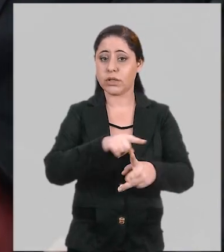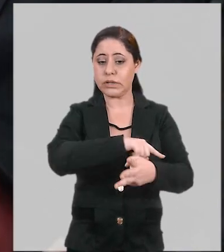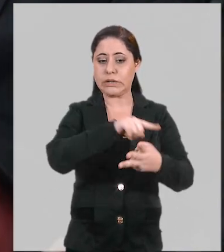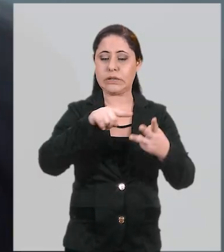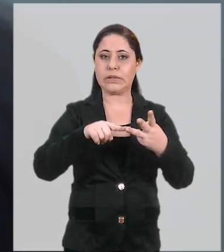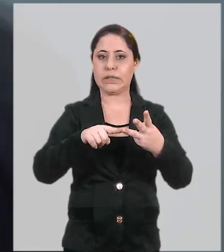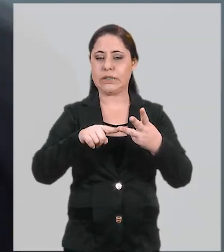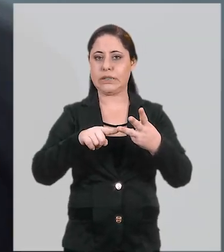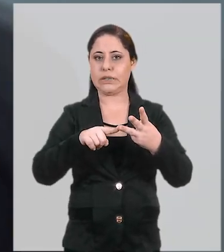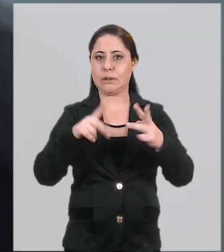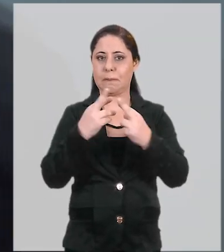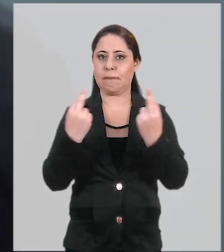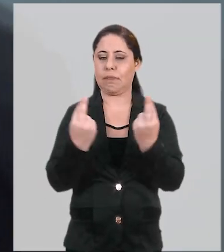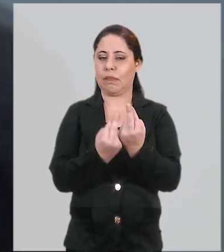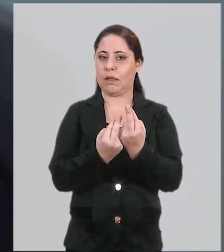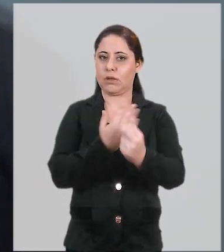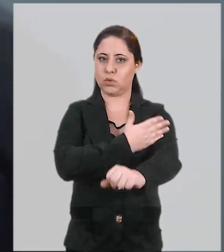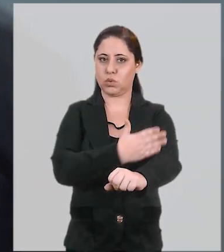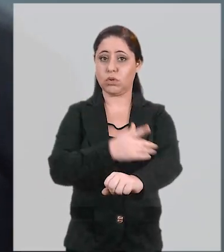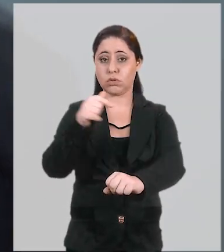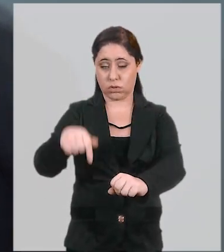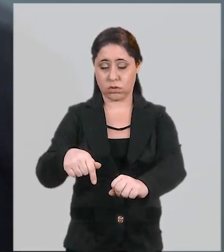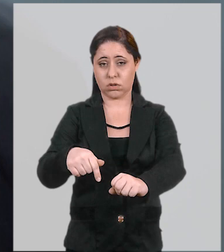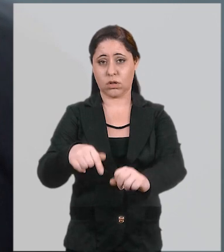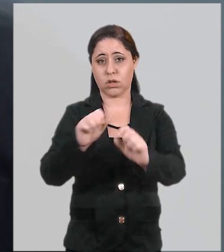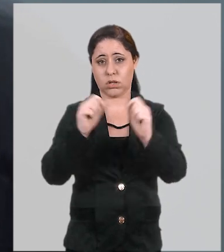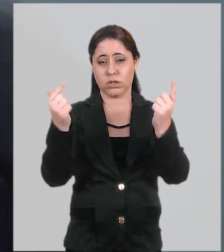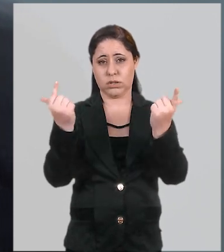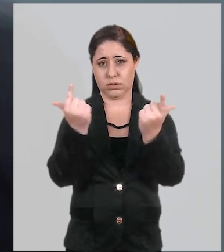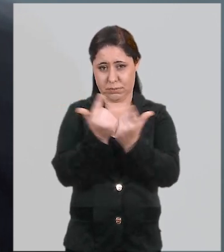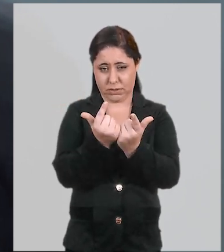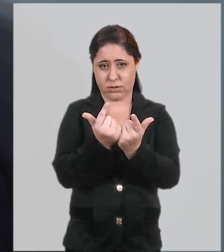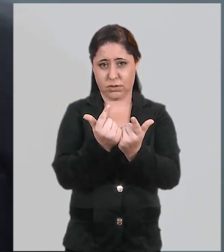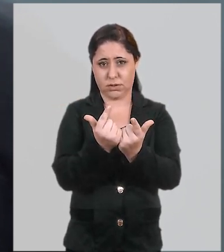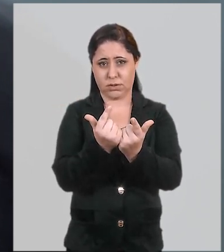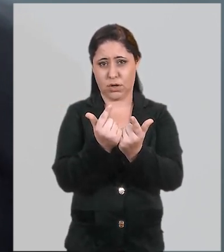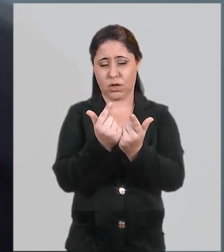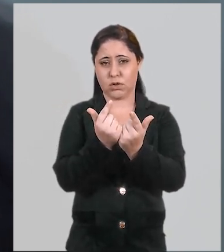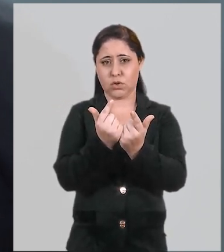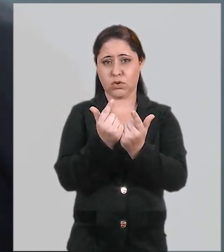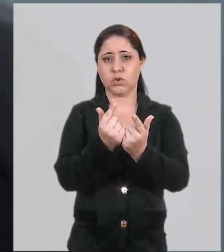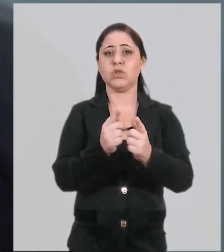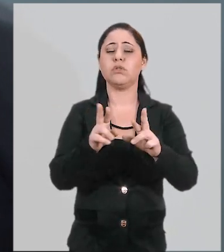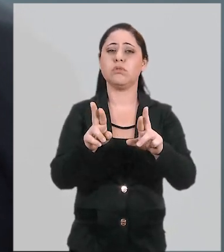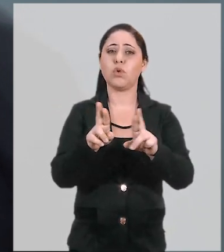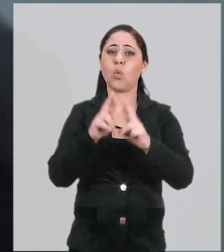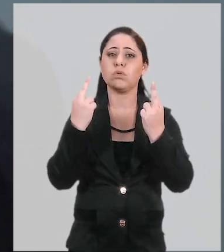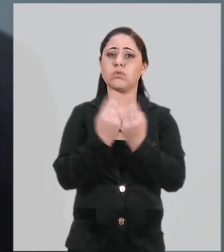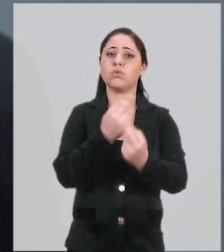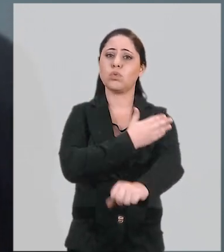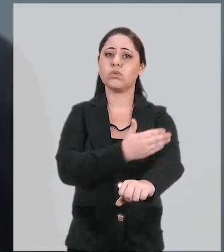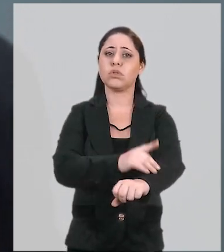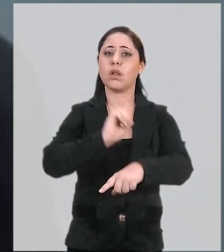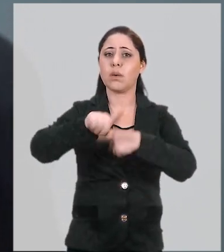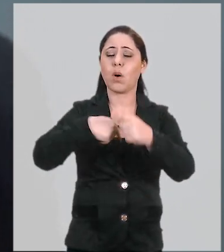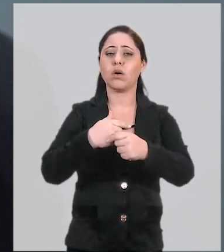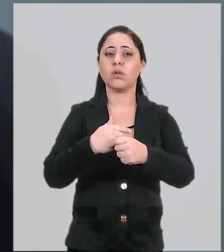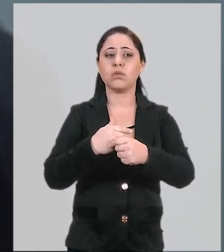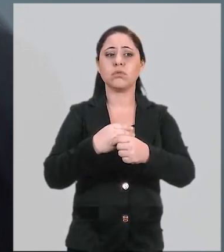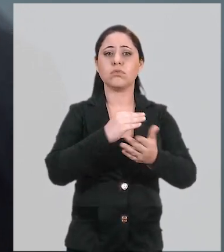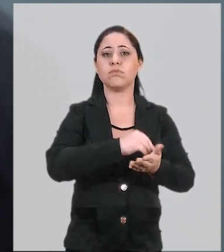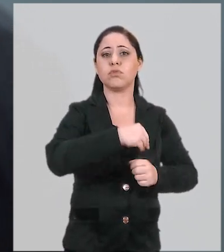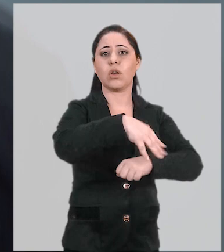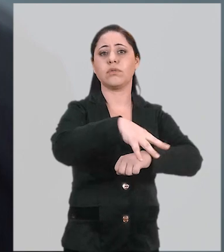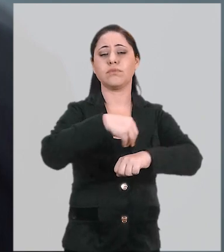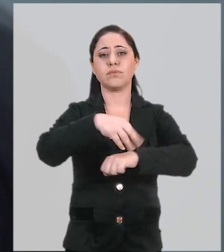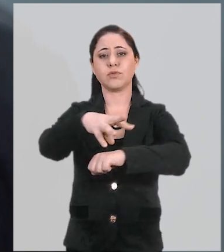sessões aqui no plenário da Assembleia, nas sessões ordinárias, e aí, então elas são encaminhadas para a Comissão de Constituição